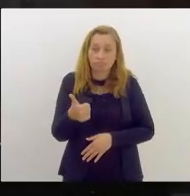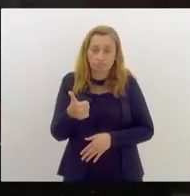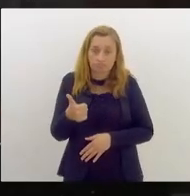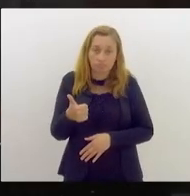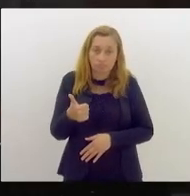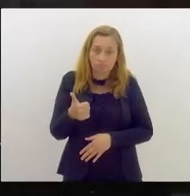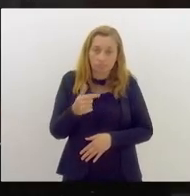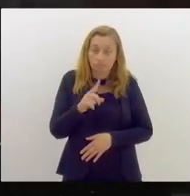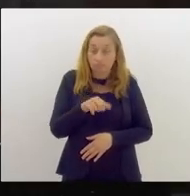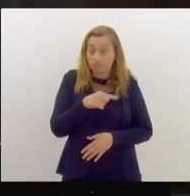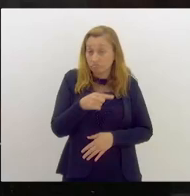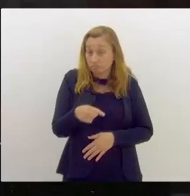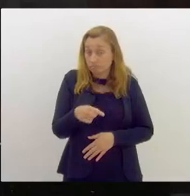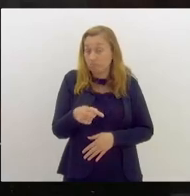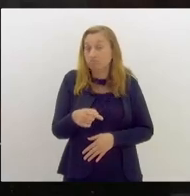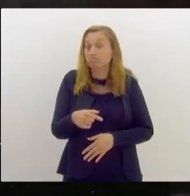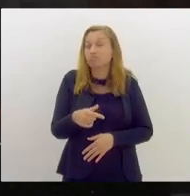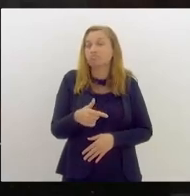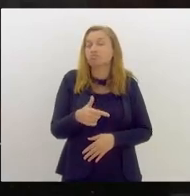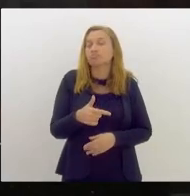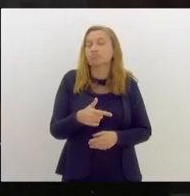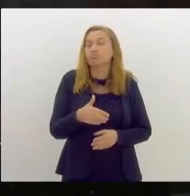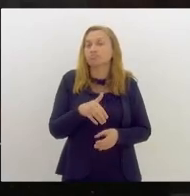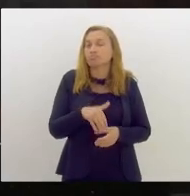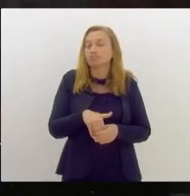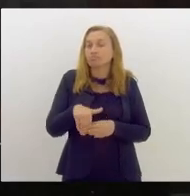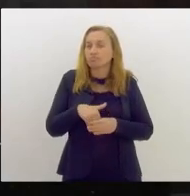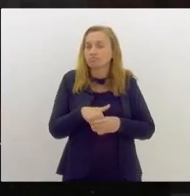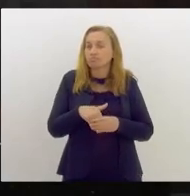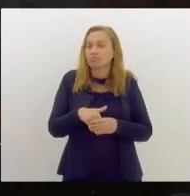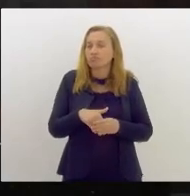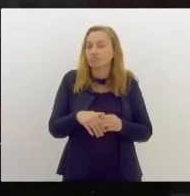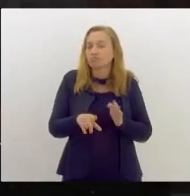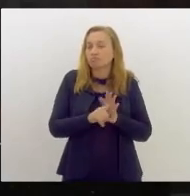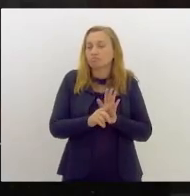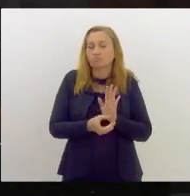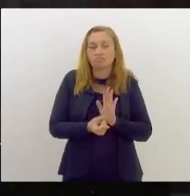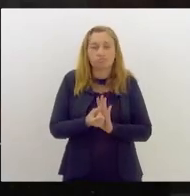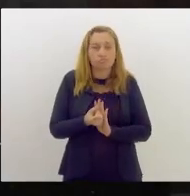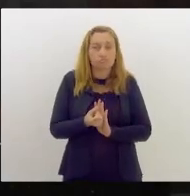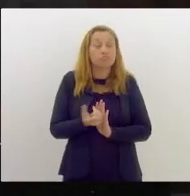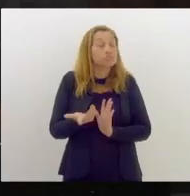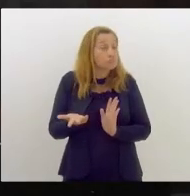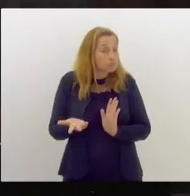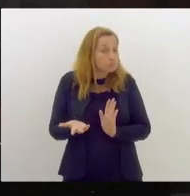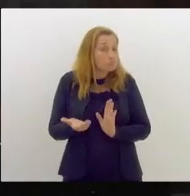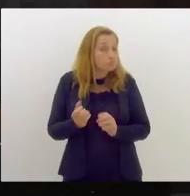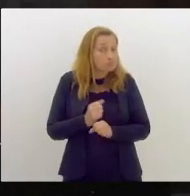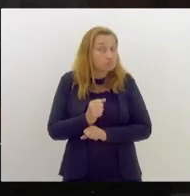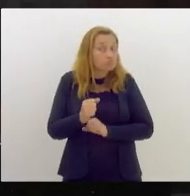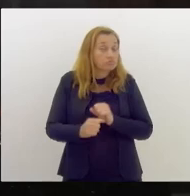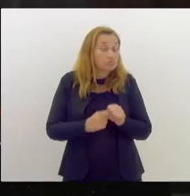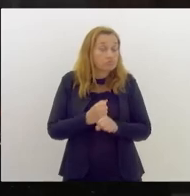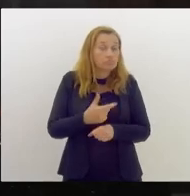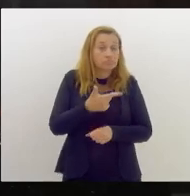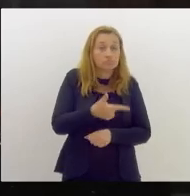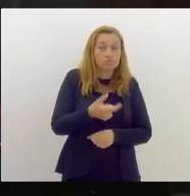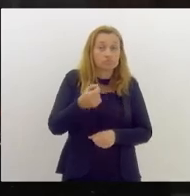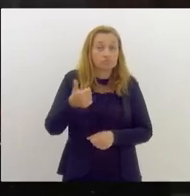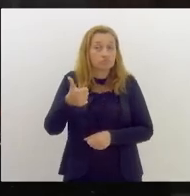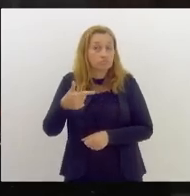estaremos obstruindo a votação da lua lei do orçamento anual para 23